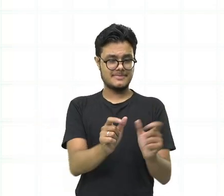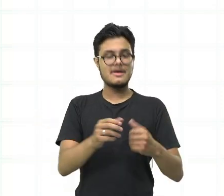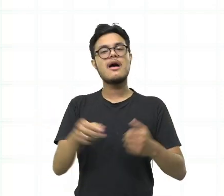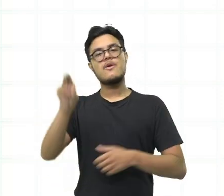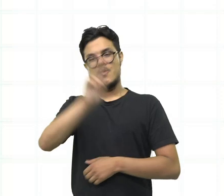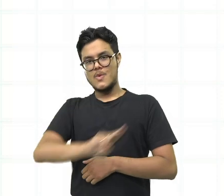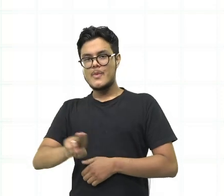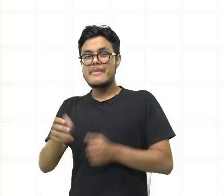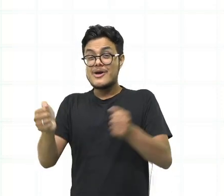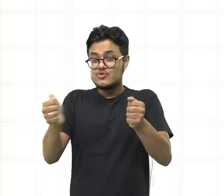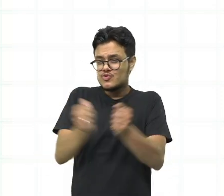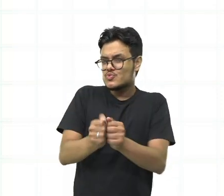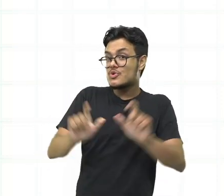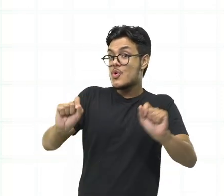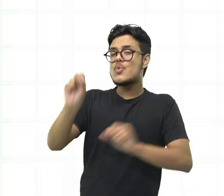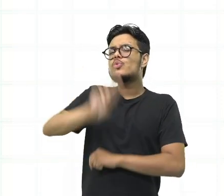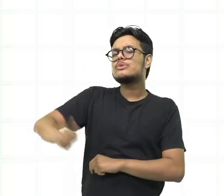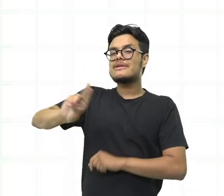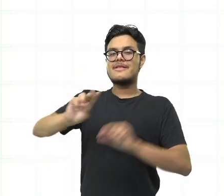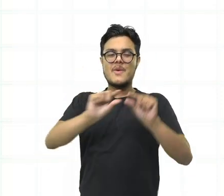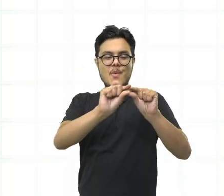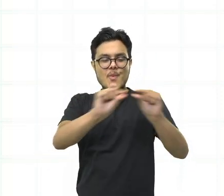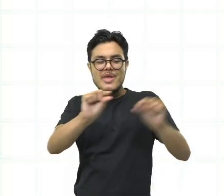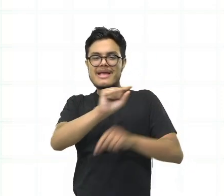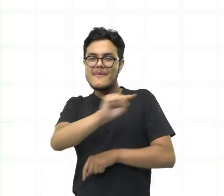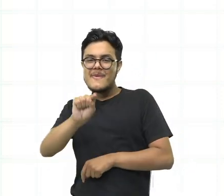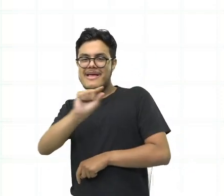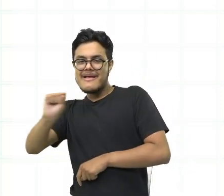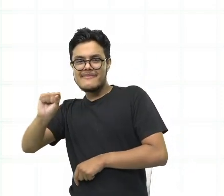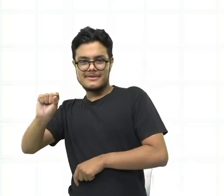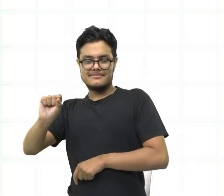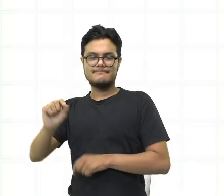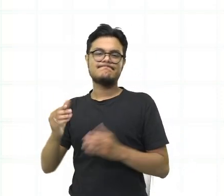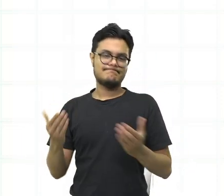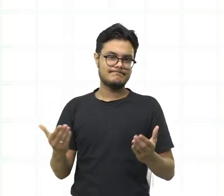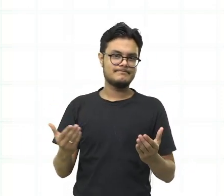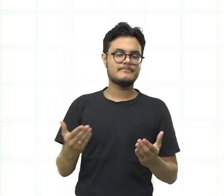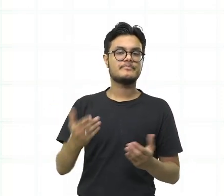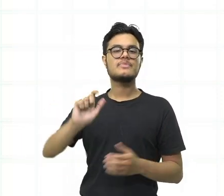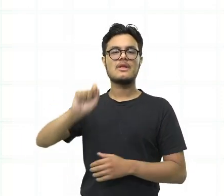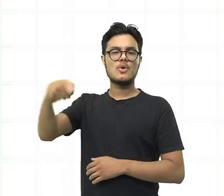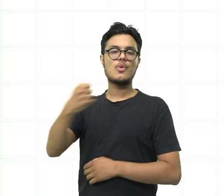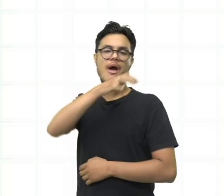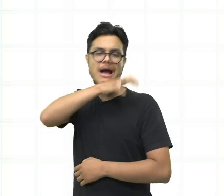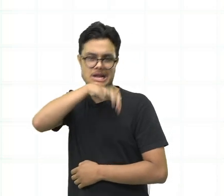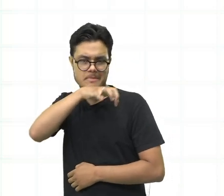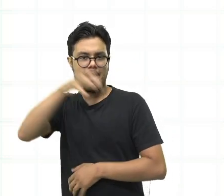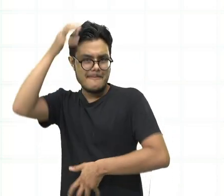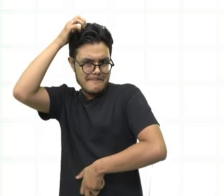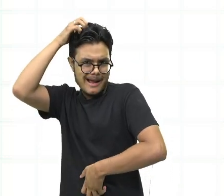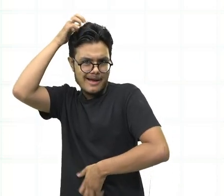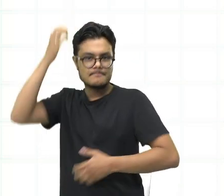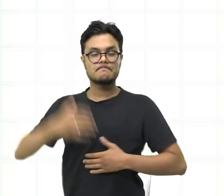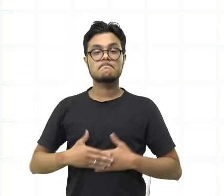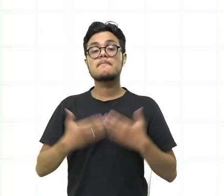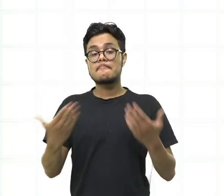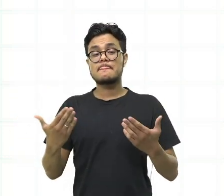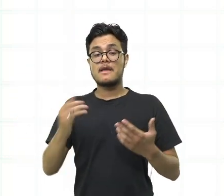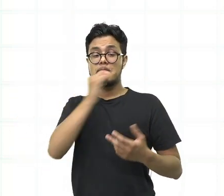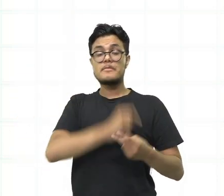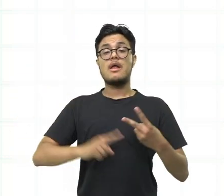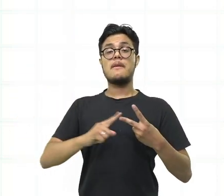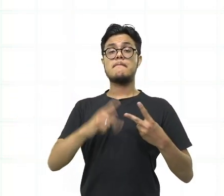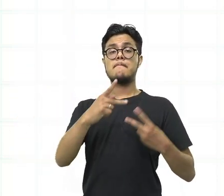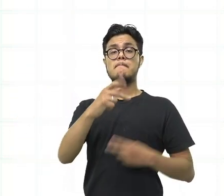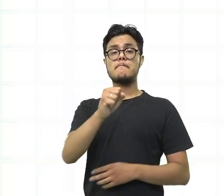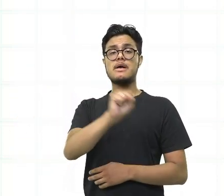peguei, juntei e formei essa nova palavra, mico, leão, dourado, que inclusive dá o nome a uma espécie de macaco, né?